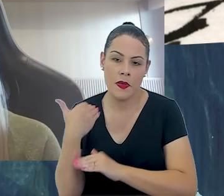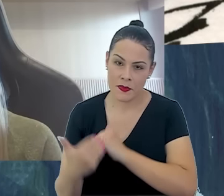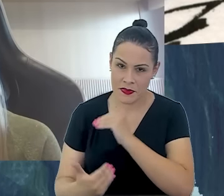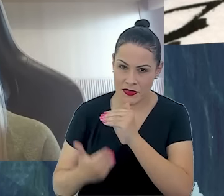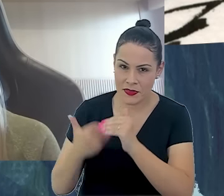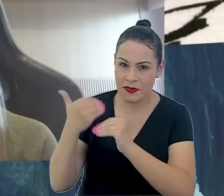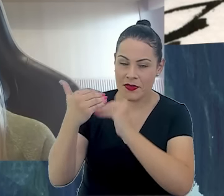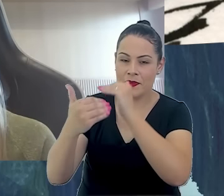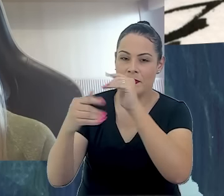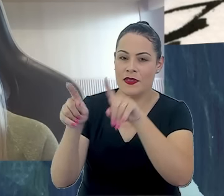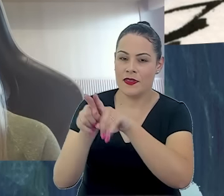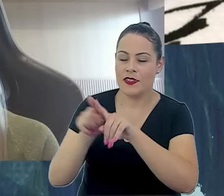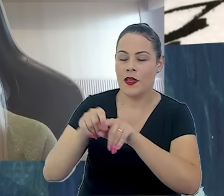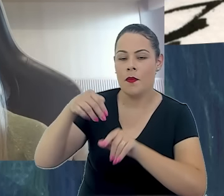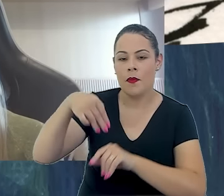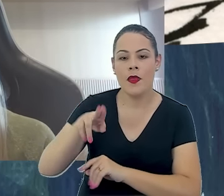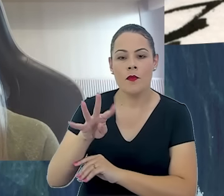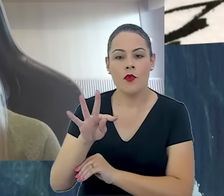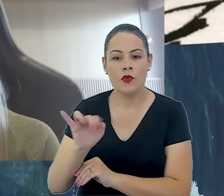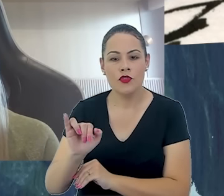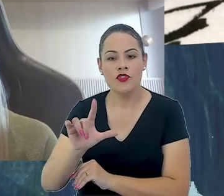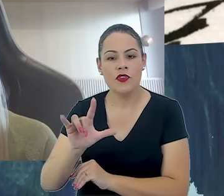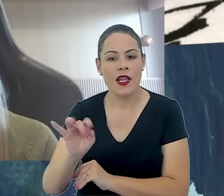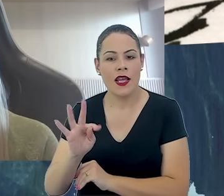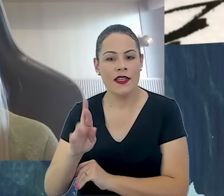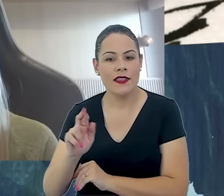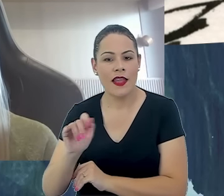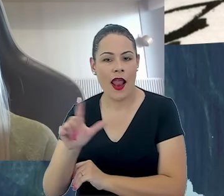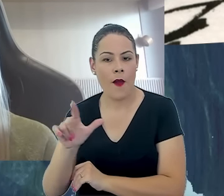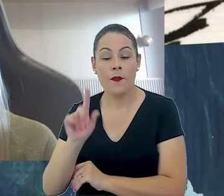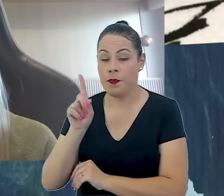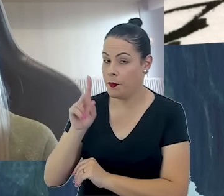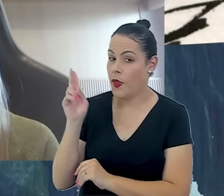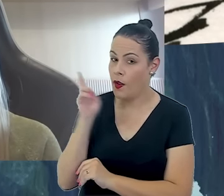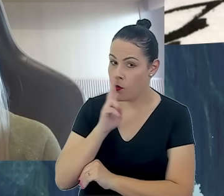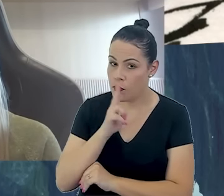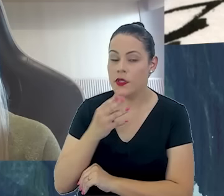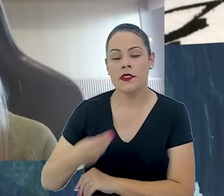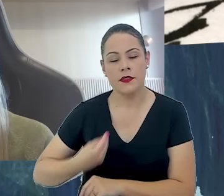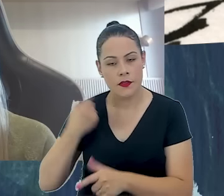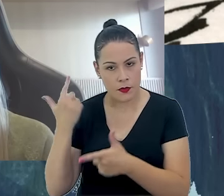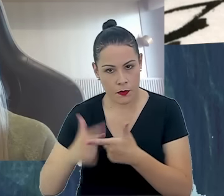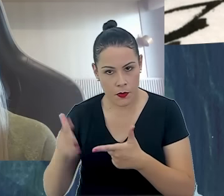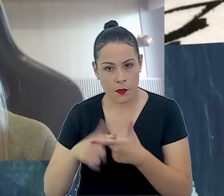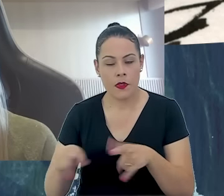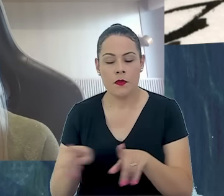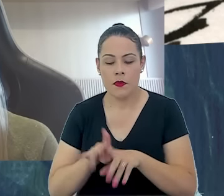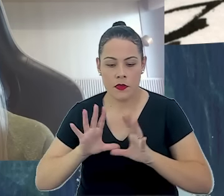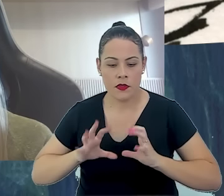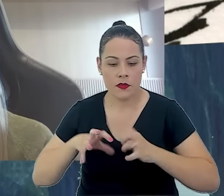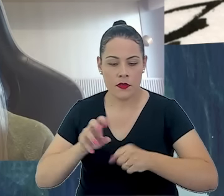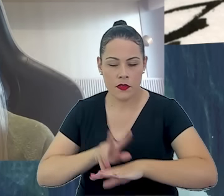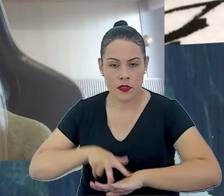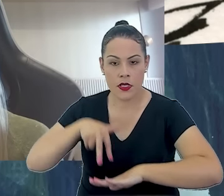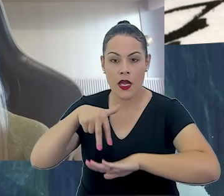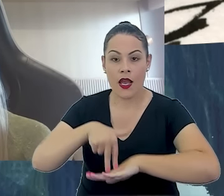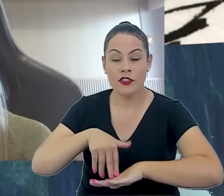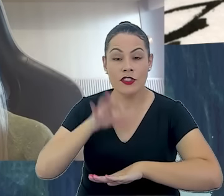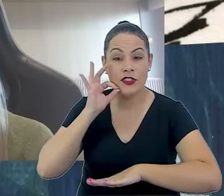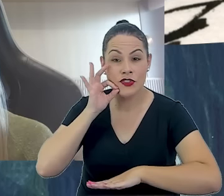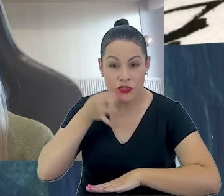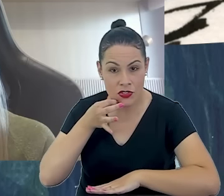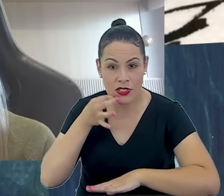de desenvolvimento multilaterais. Então, é urgente, existem problemas, precisa se agir